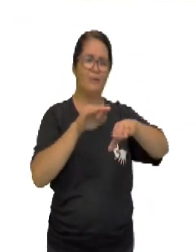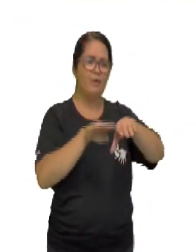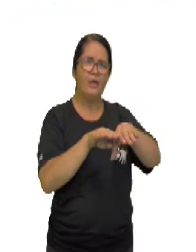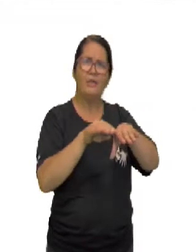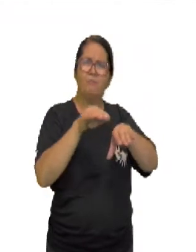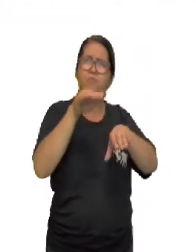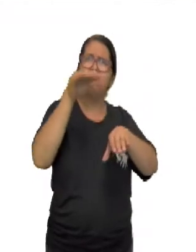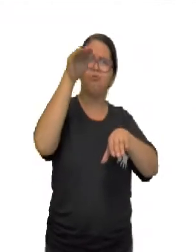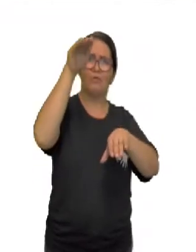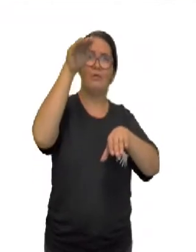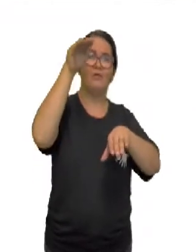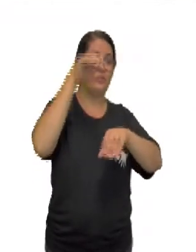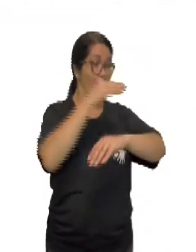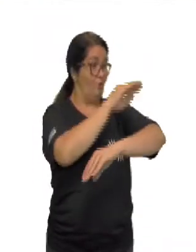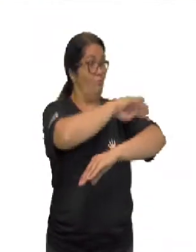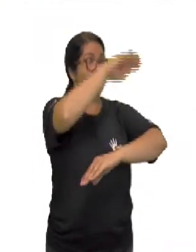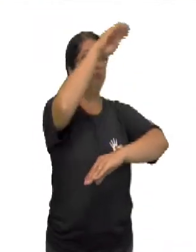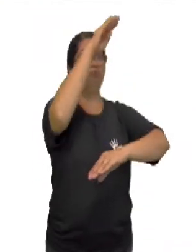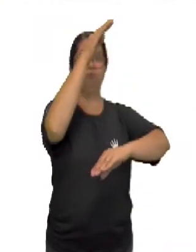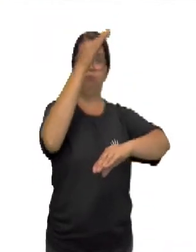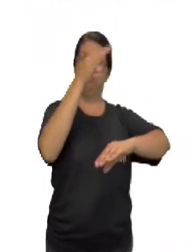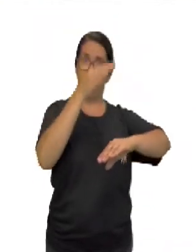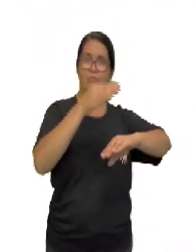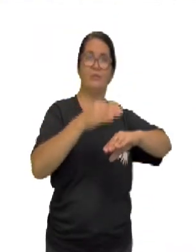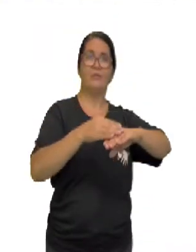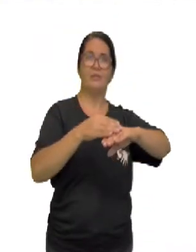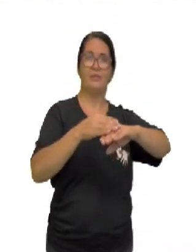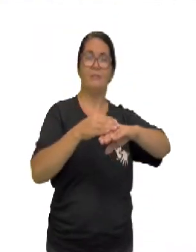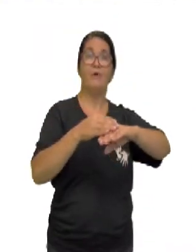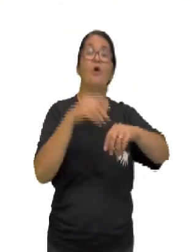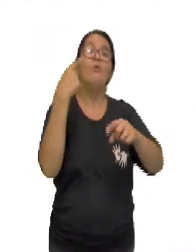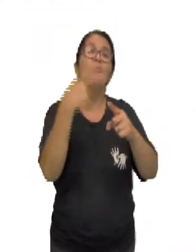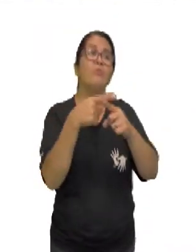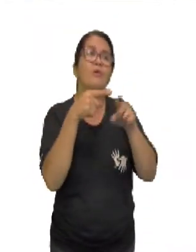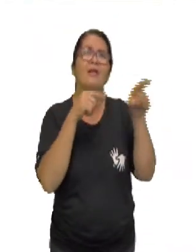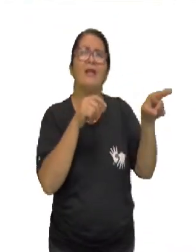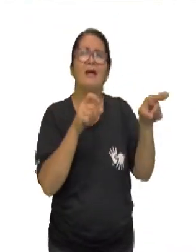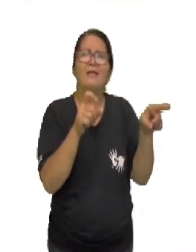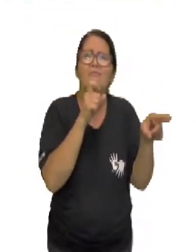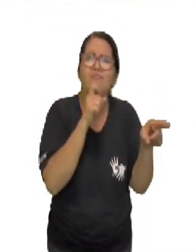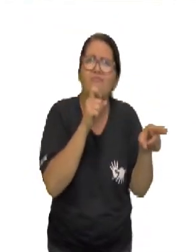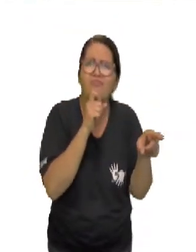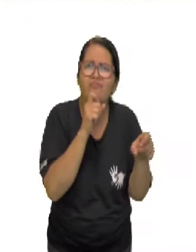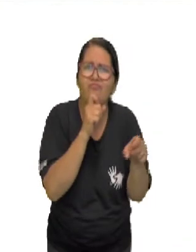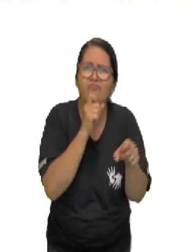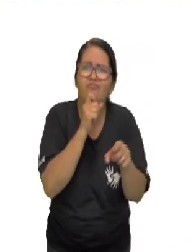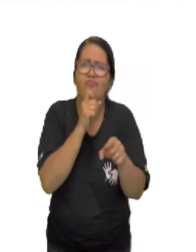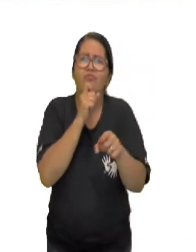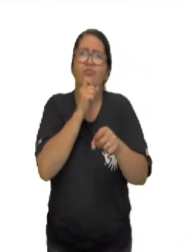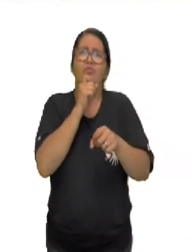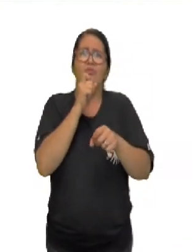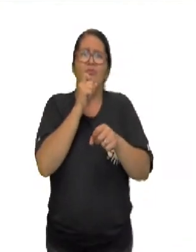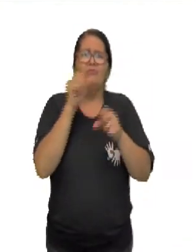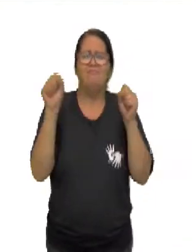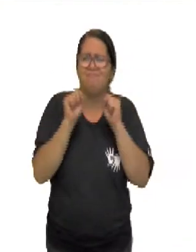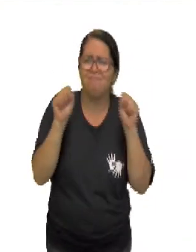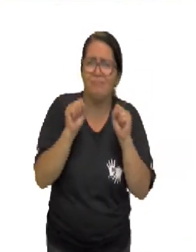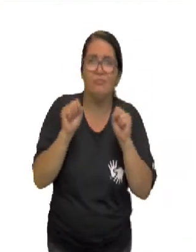ao frio, o inverno. Olhem bem aqui no mapa. Então, a